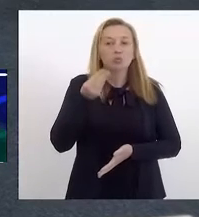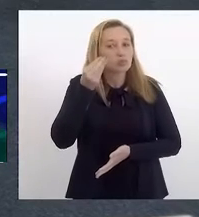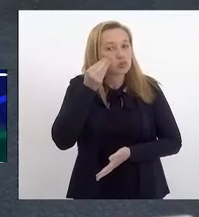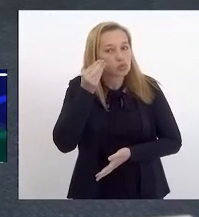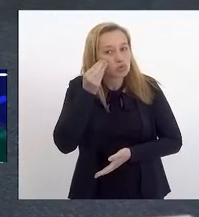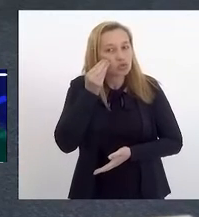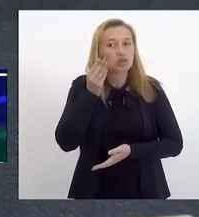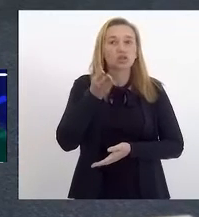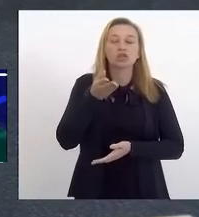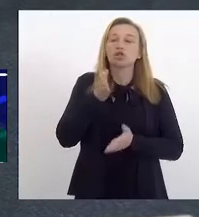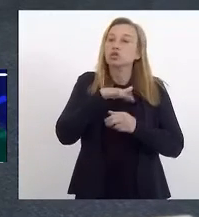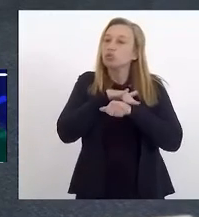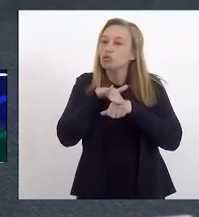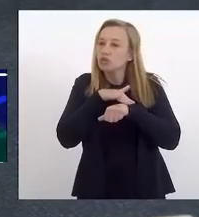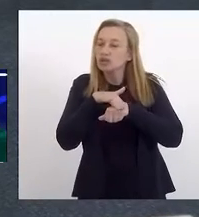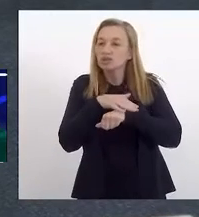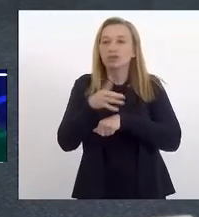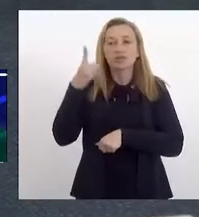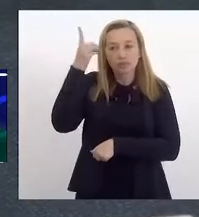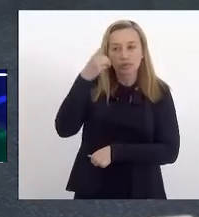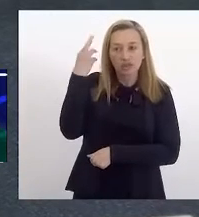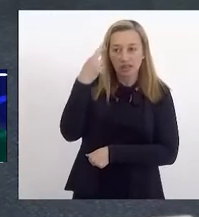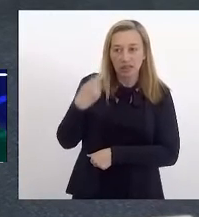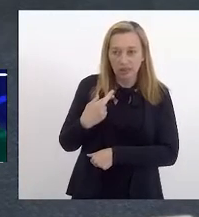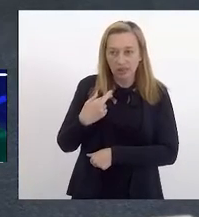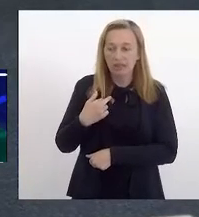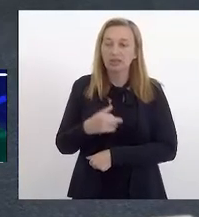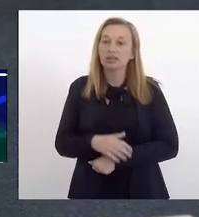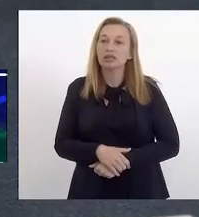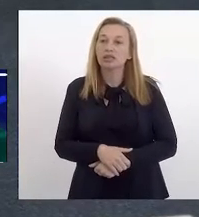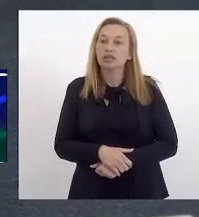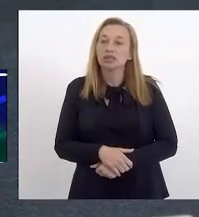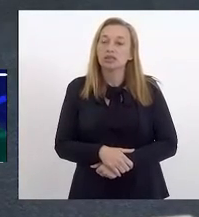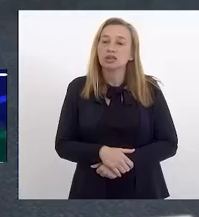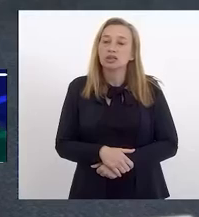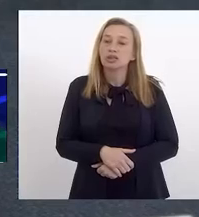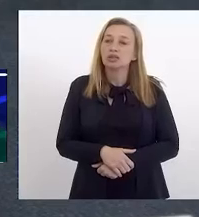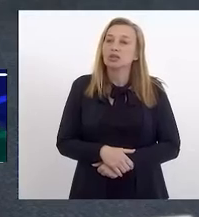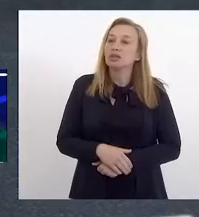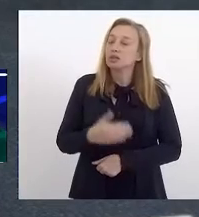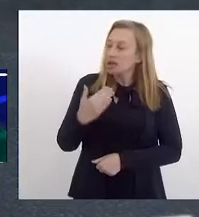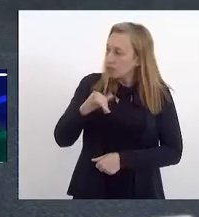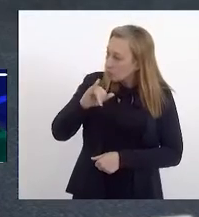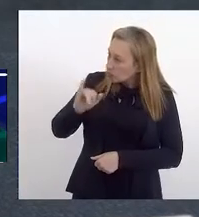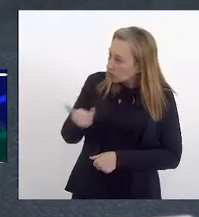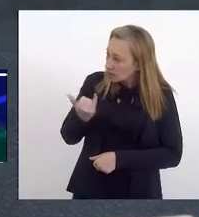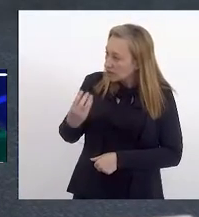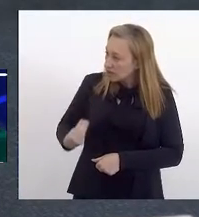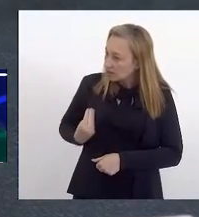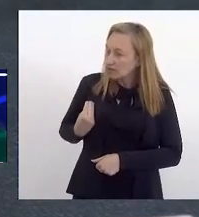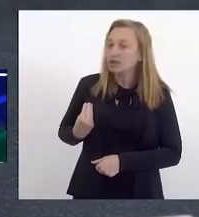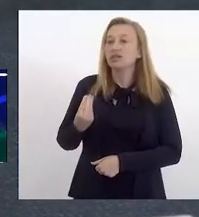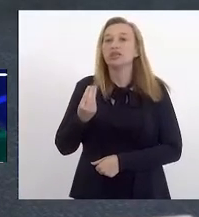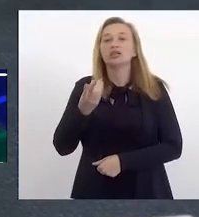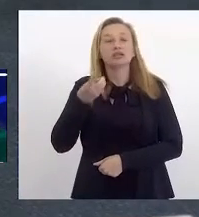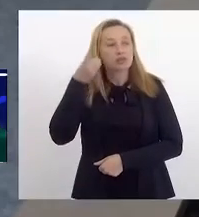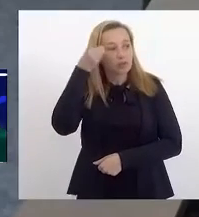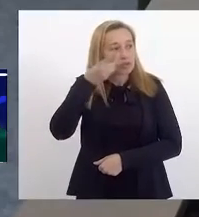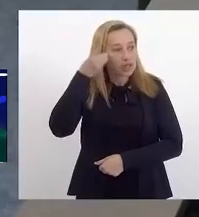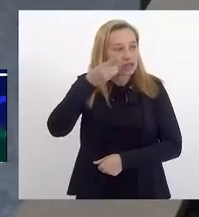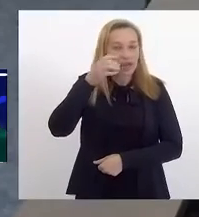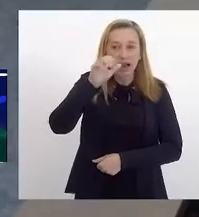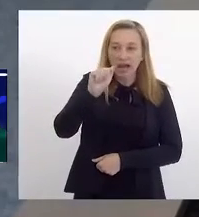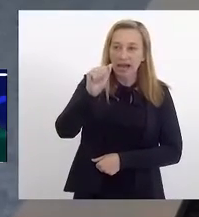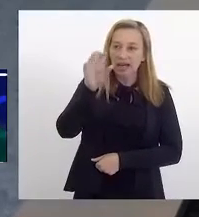oportunidade, inclusive, de conversar com a deputada Renata Souza e queria até aproveitar a presença do deputado Átila